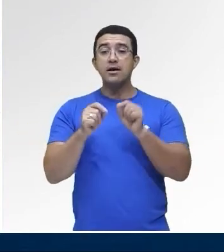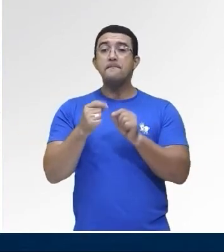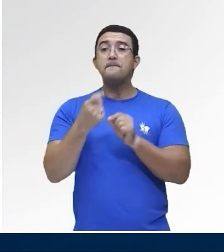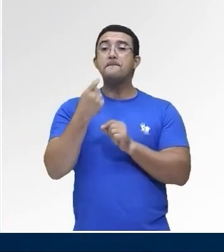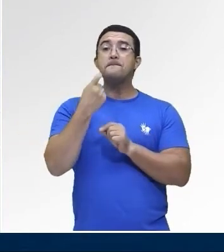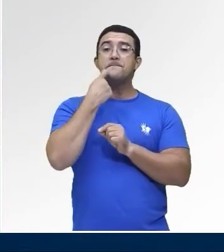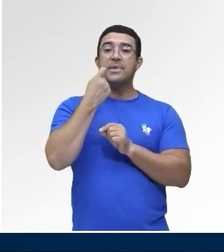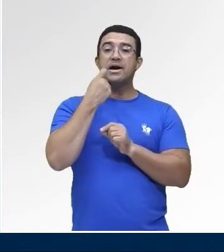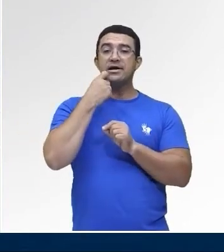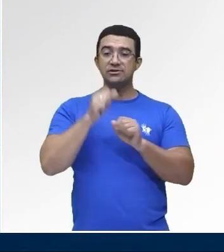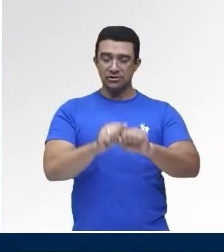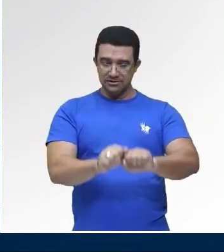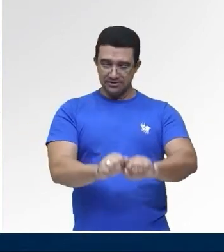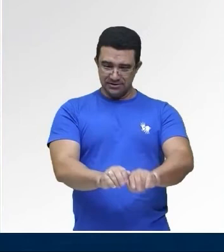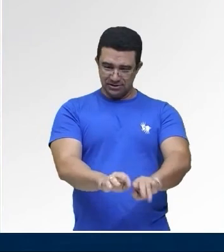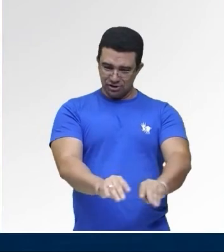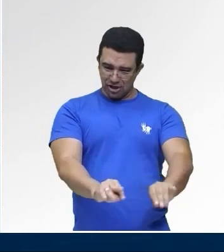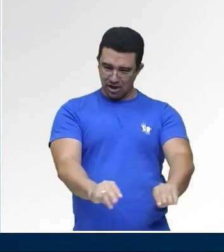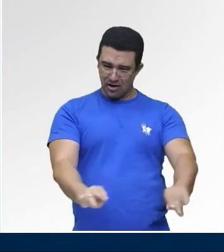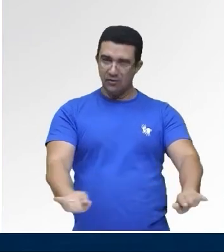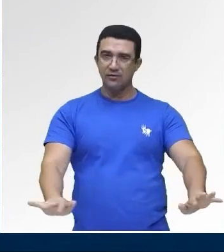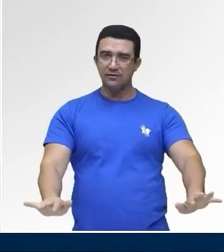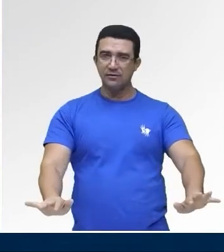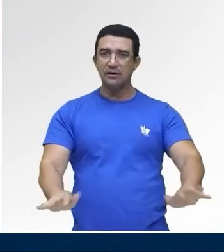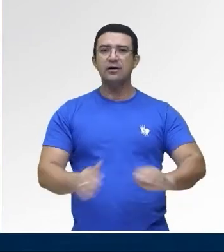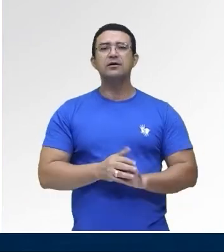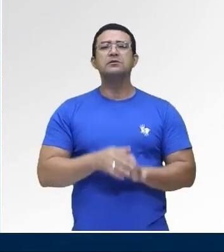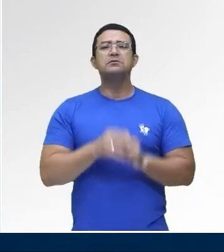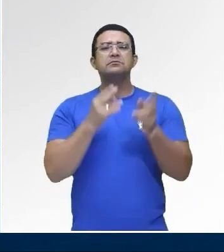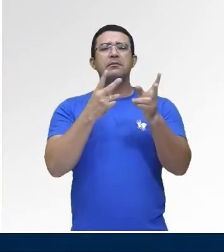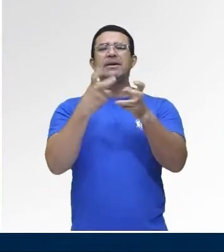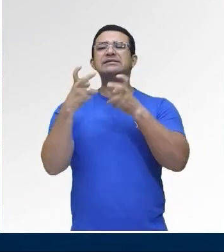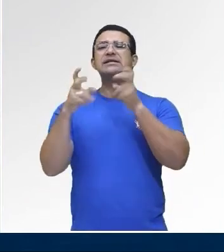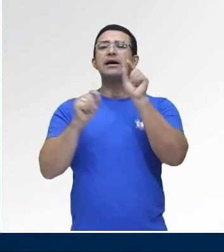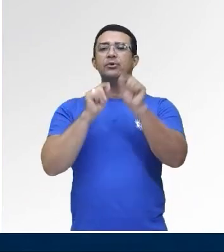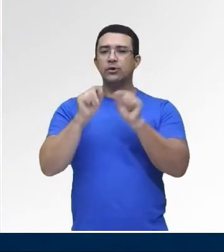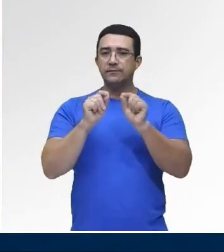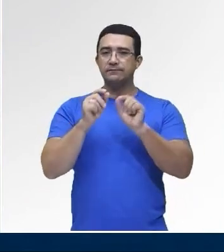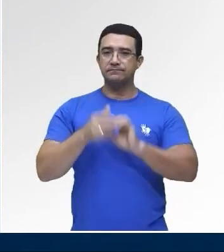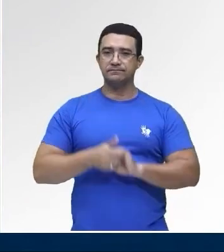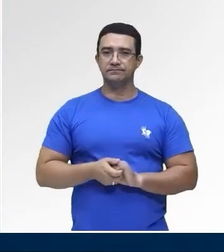aqui você observa que eu tenho